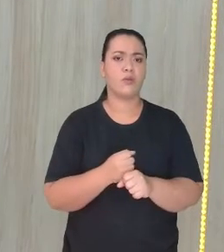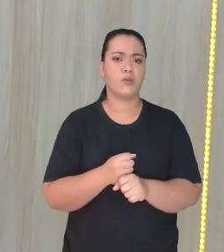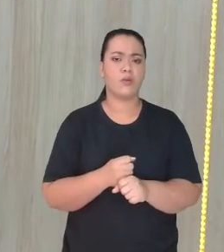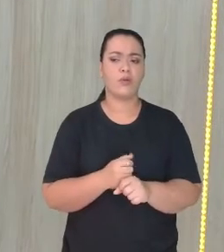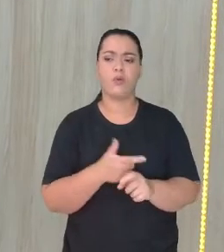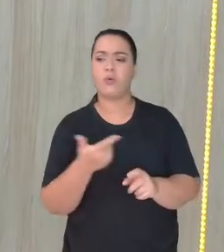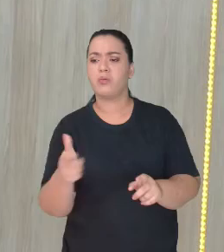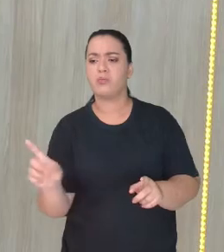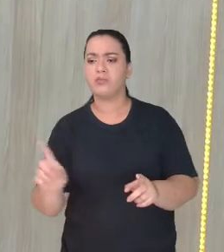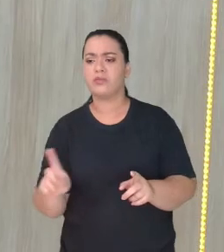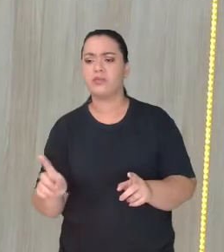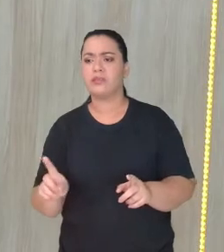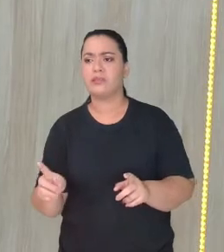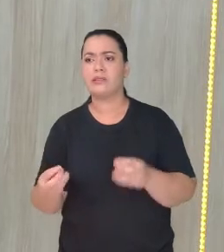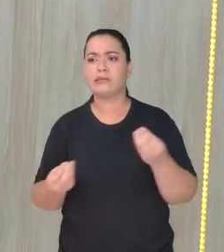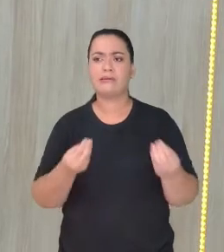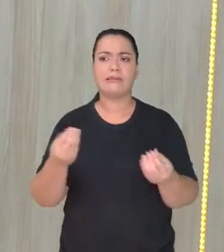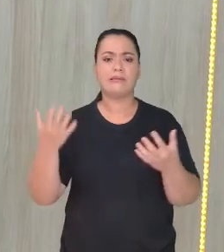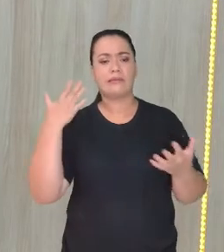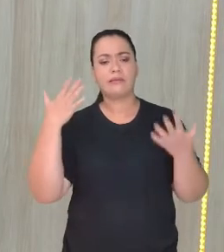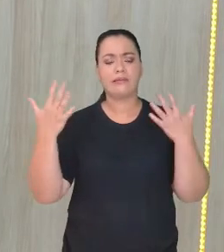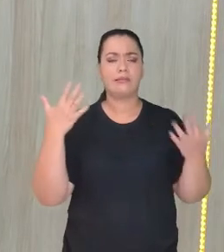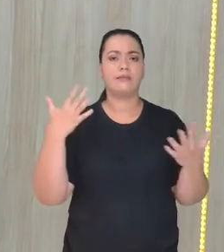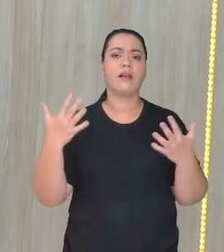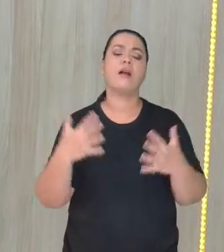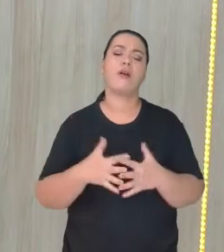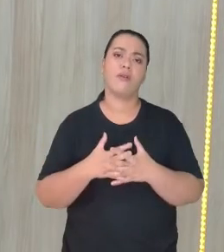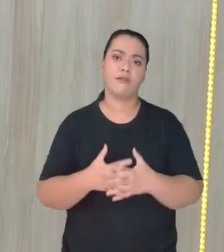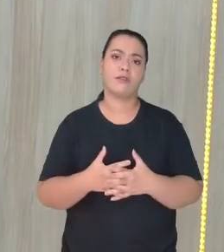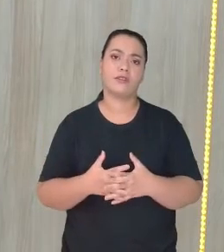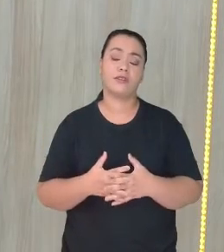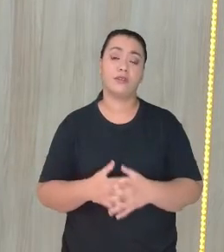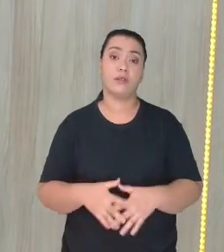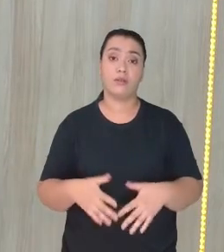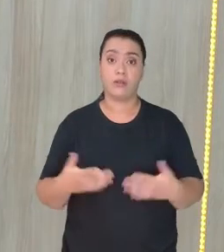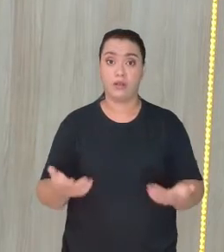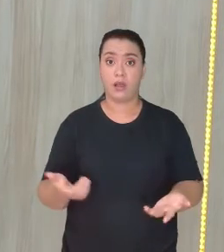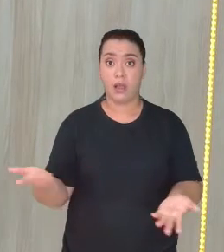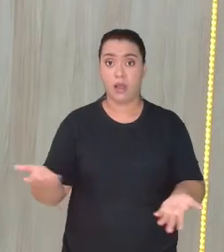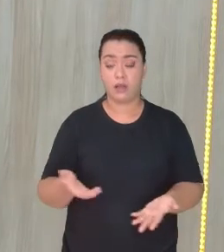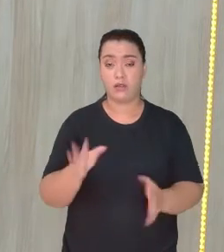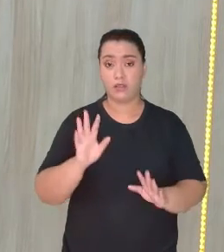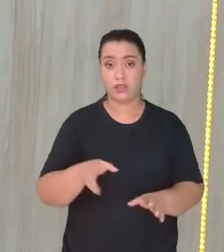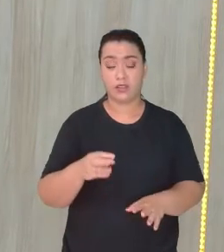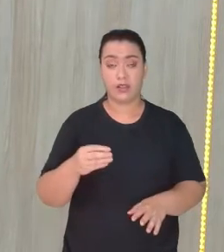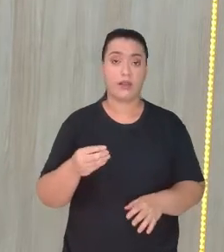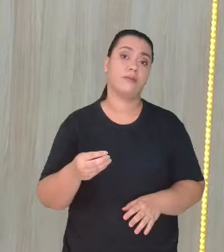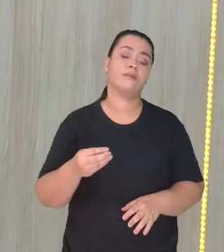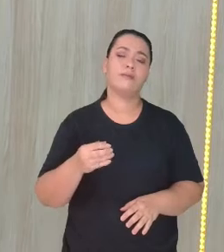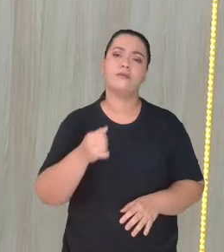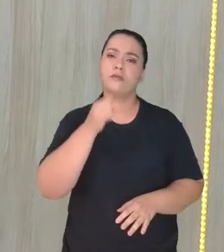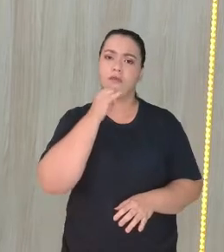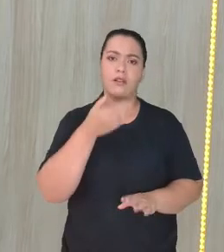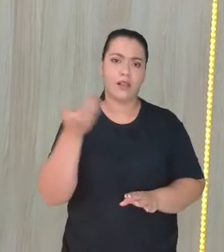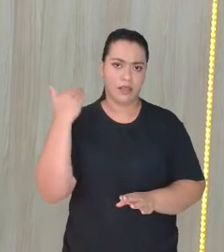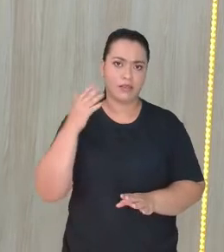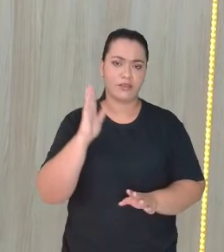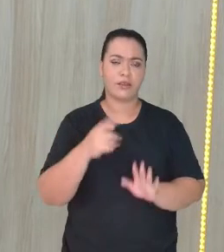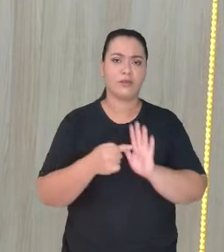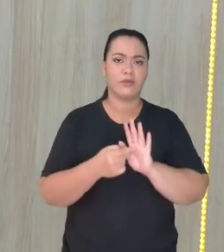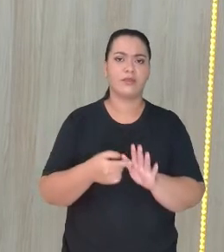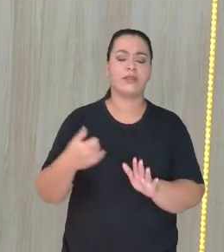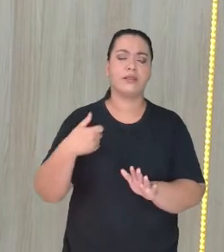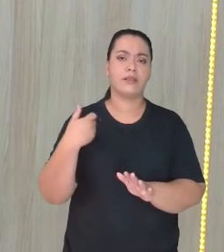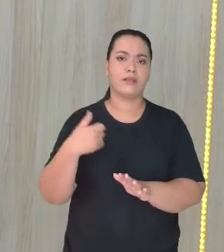para outra. E aí acaba gerando uma certa confusão. Como no exemplo anterior a gente falou de situações